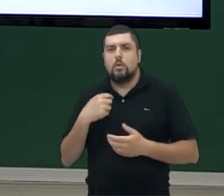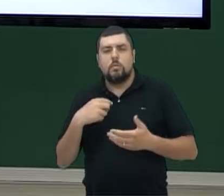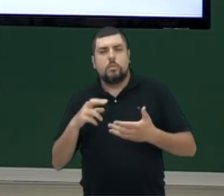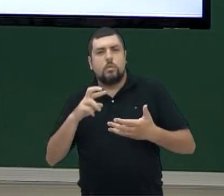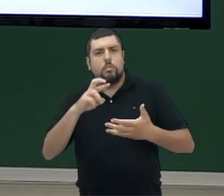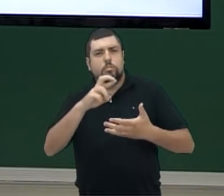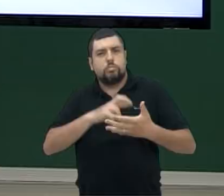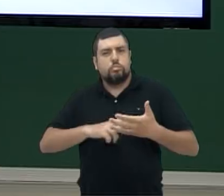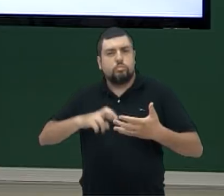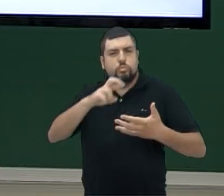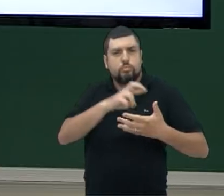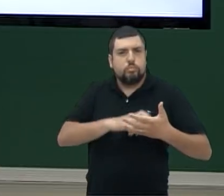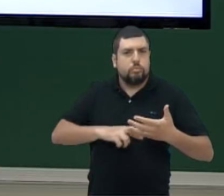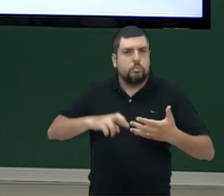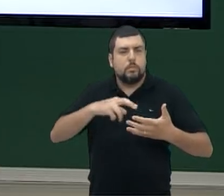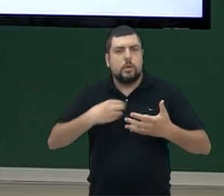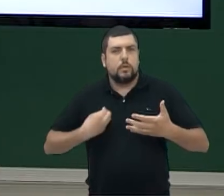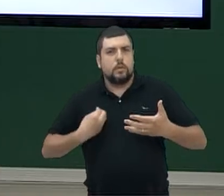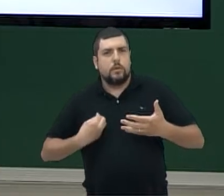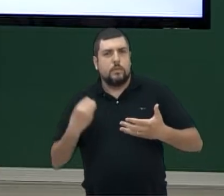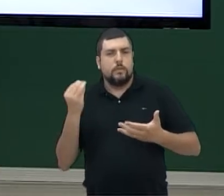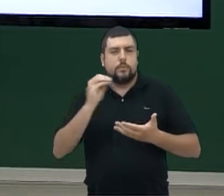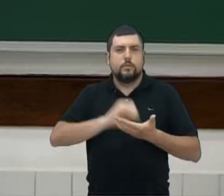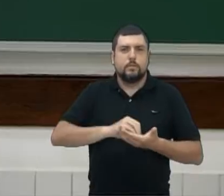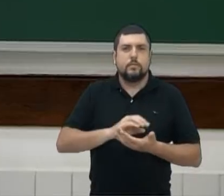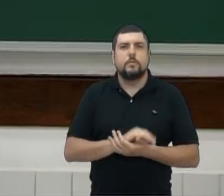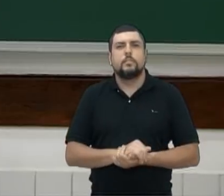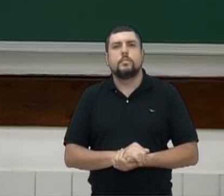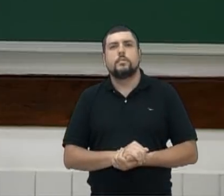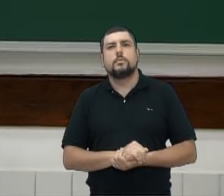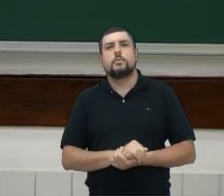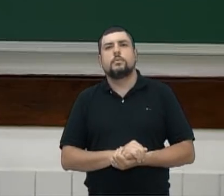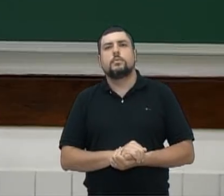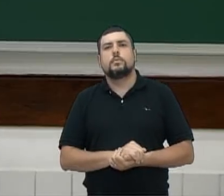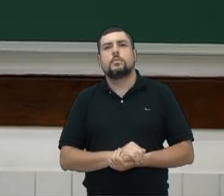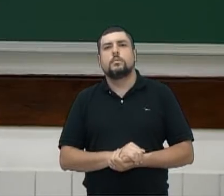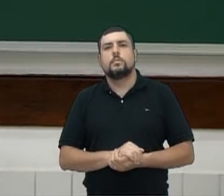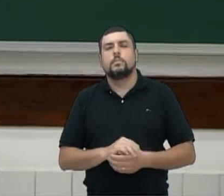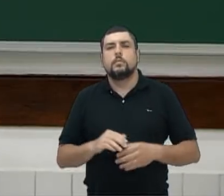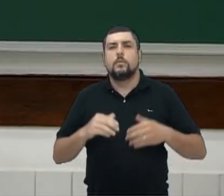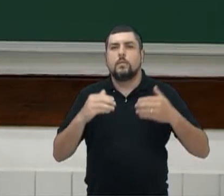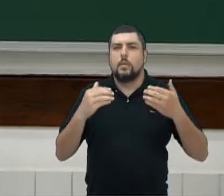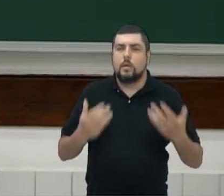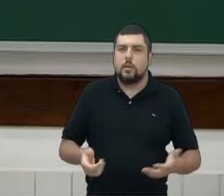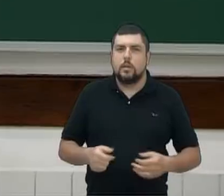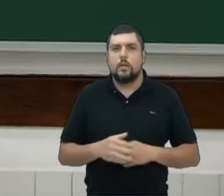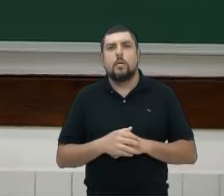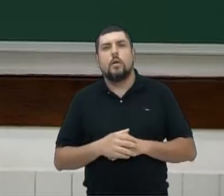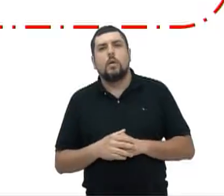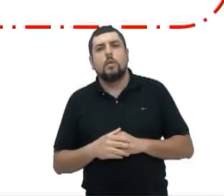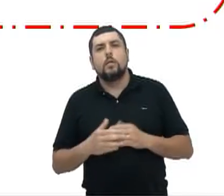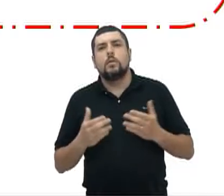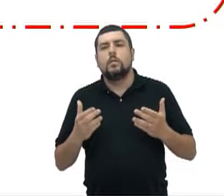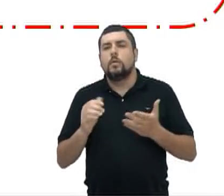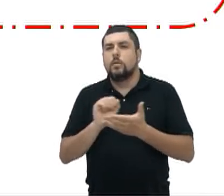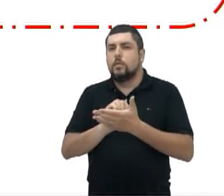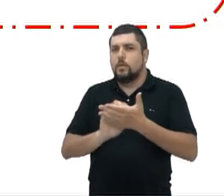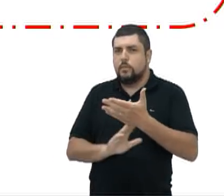validar a sua participação nas aulas à distância. Então vamos lá, na tela vai aparecer agora para você a